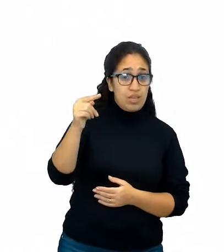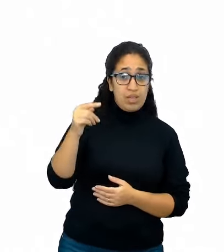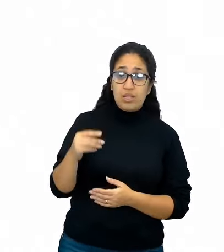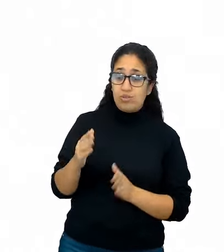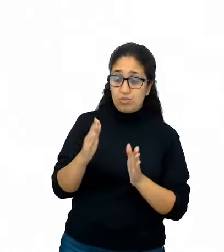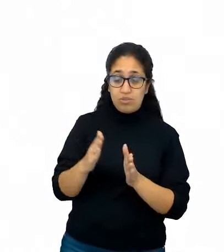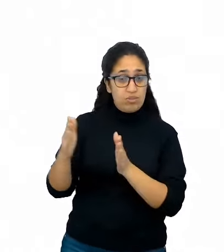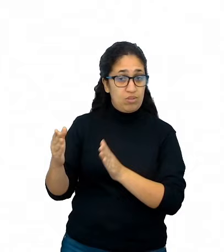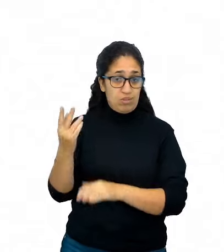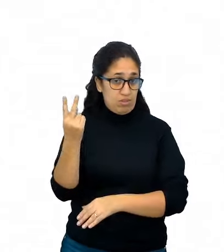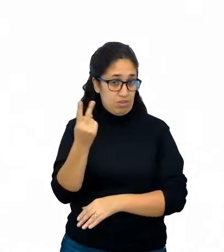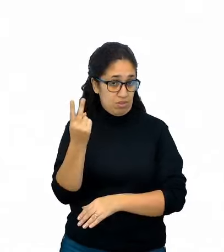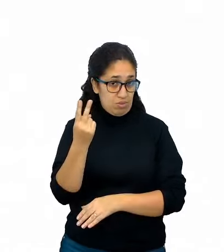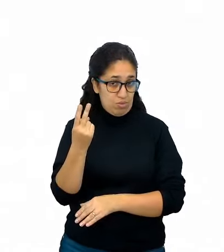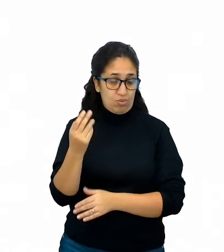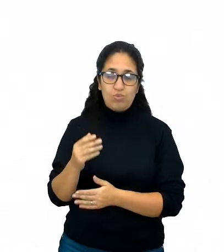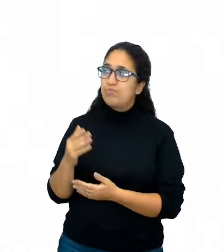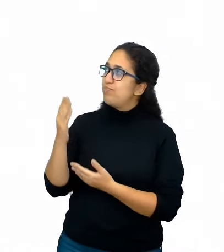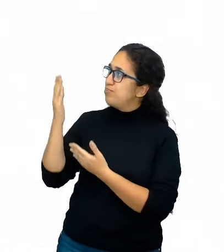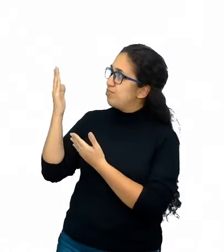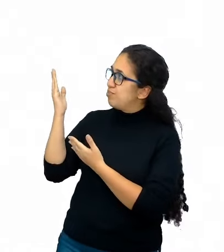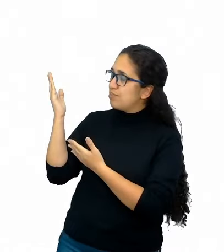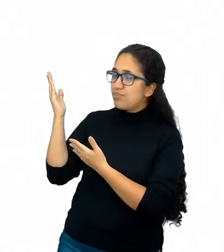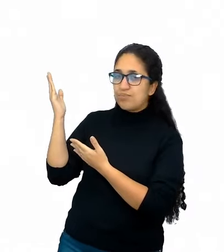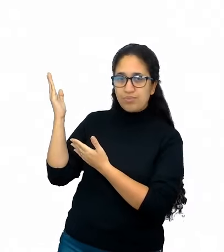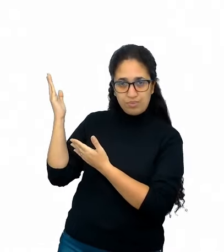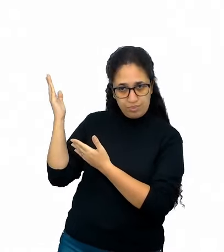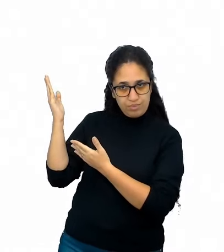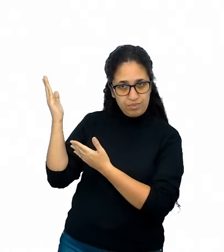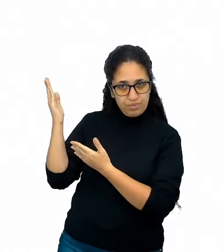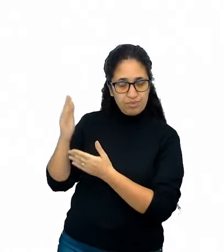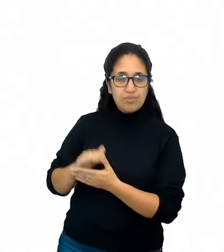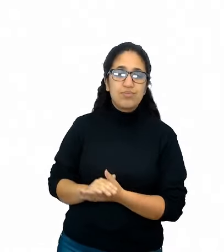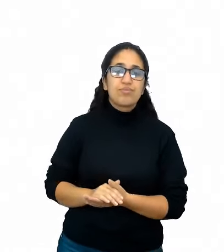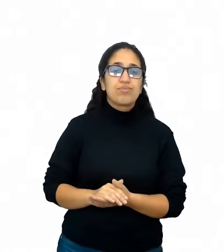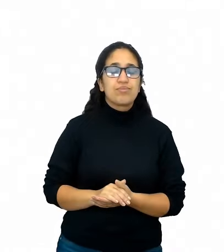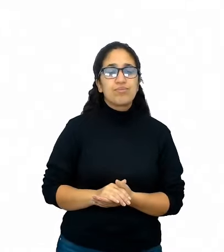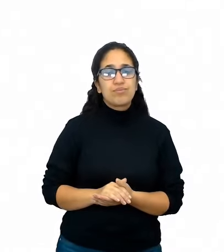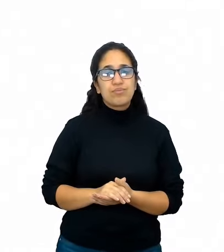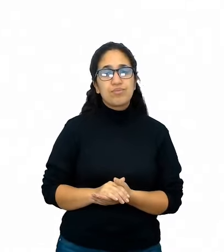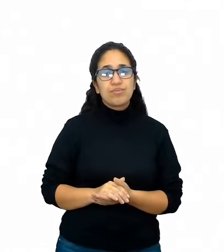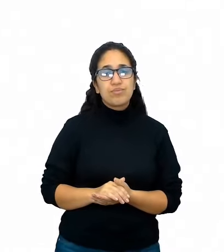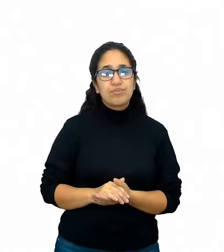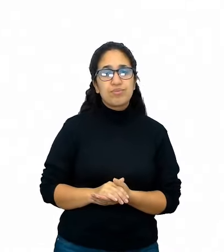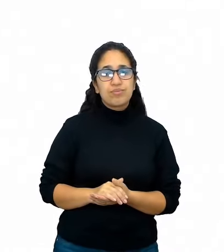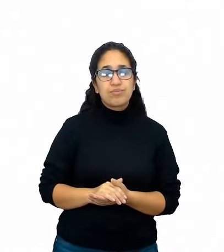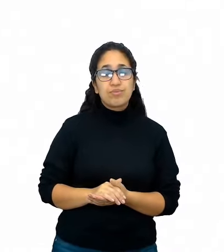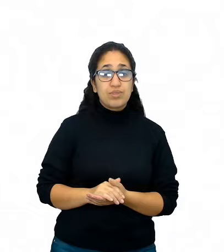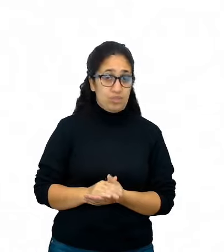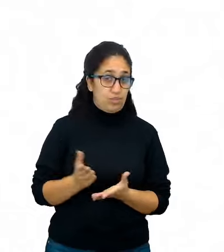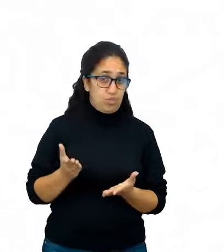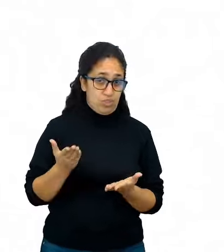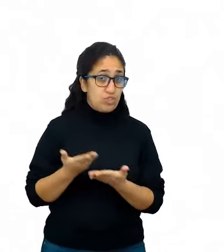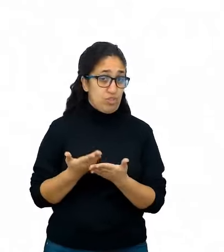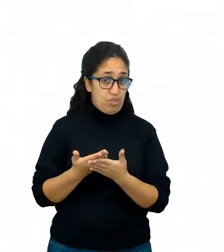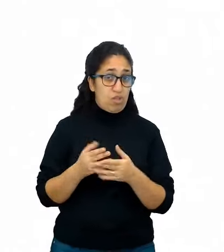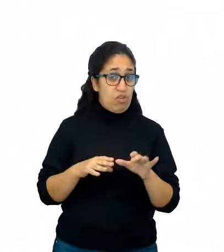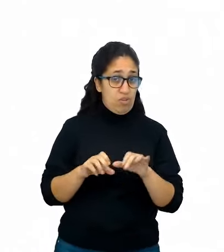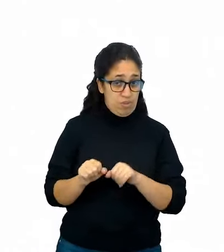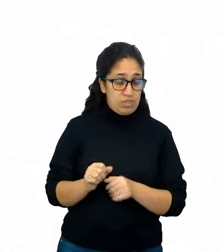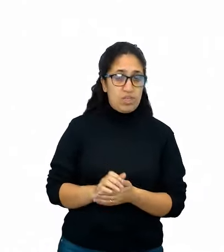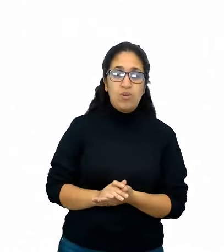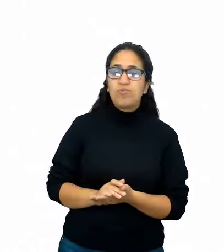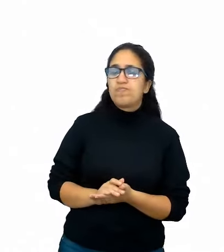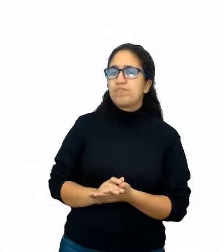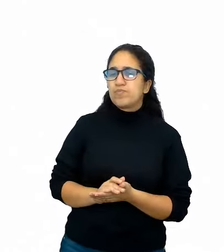segundo momento aí da nossa formação. Nesse segundo momento da nossa formação de hoje, a